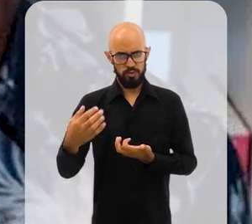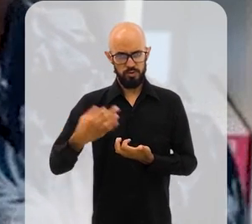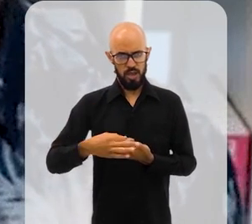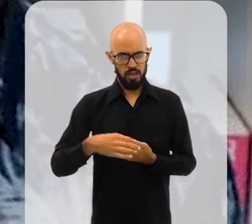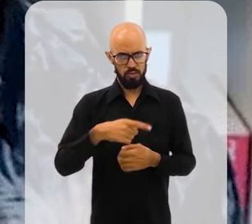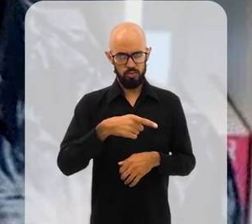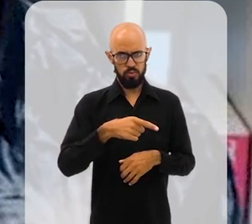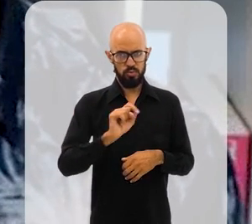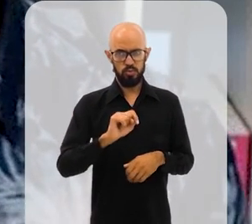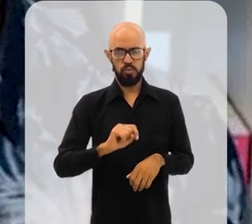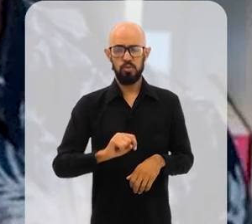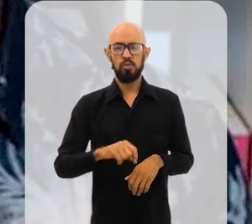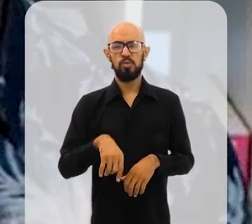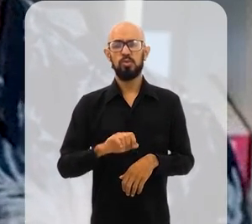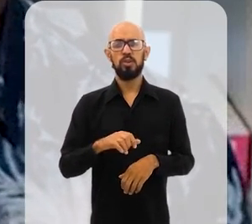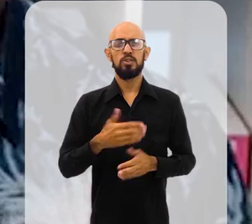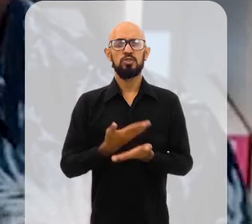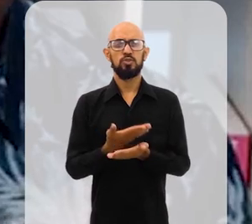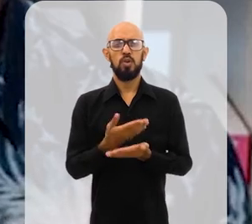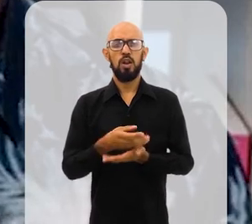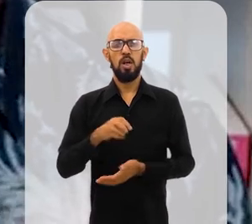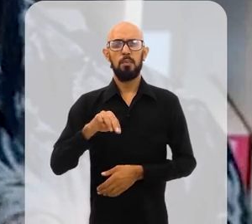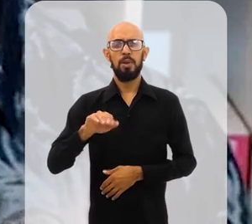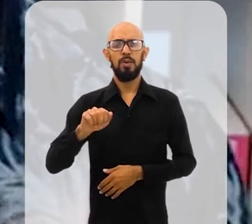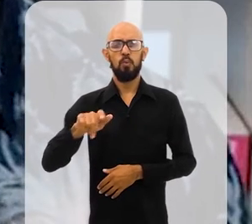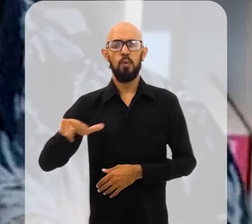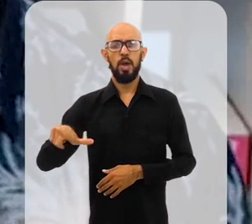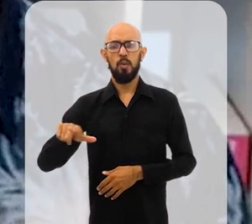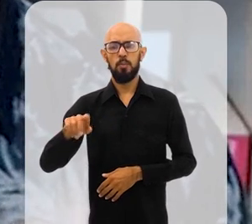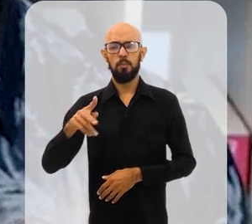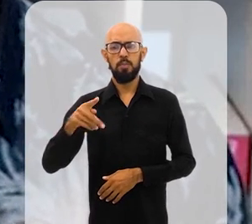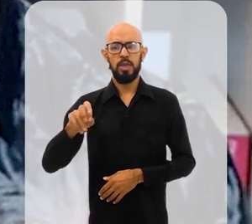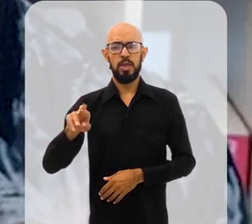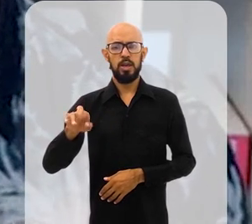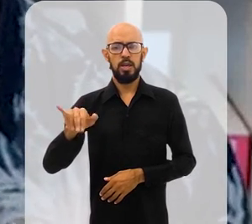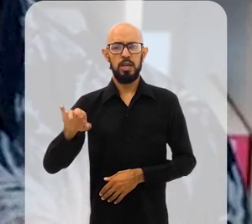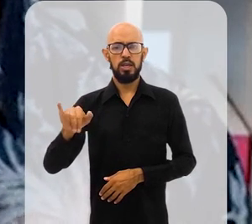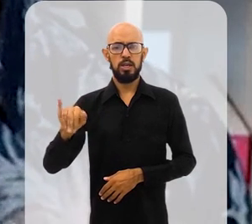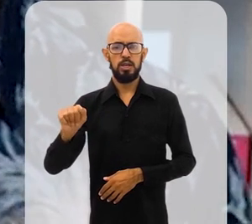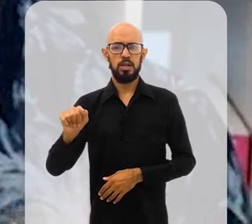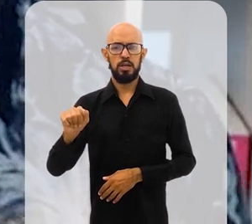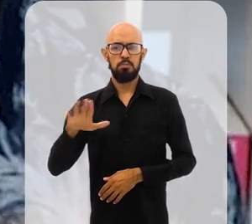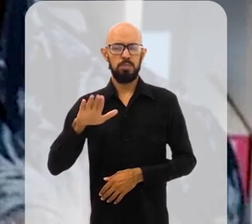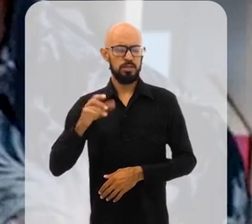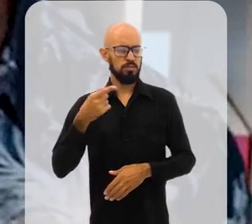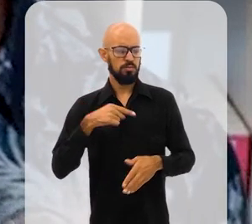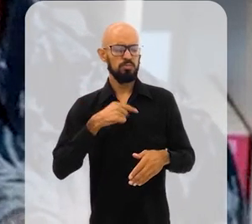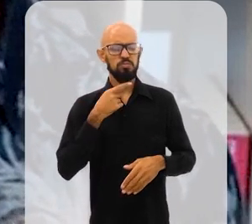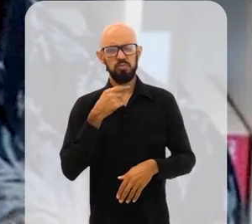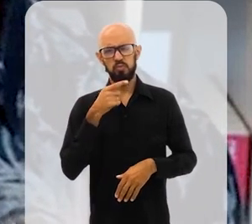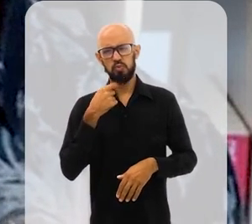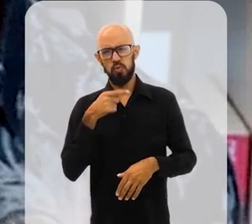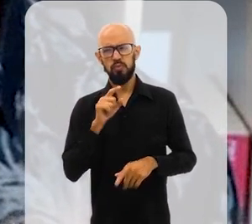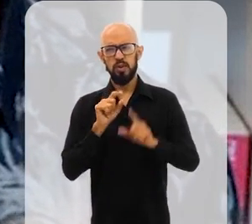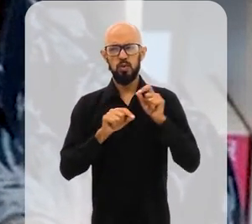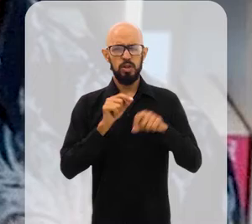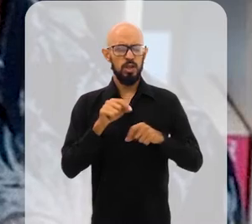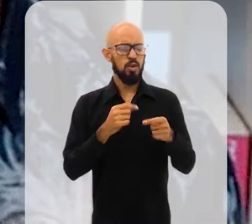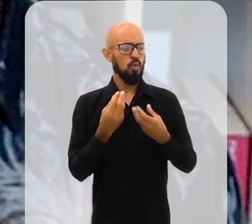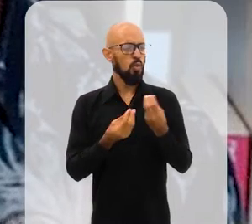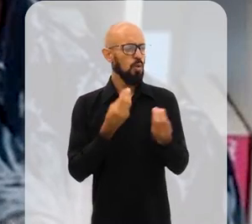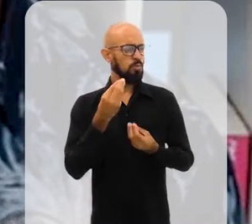tempo da escola, no Centro Educacional Manuel Pereira. Uma coisa que fico me indagando é de onde veio a inspiração para isso, já